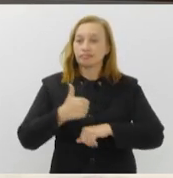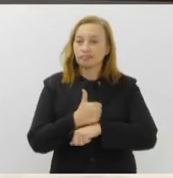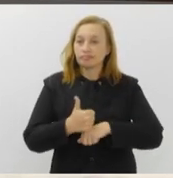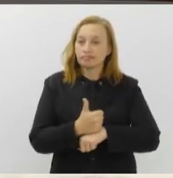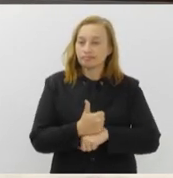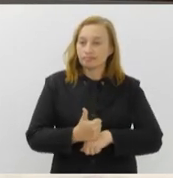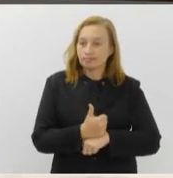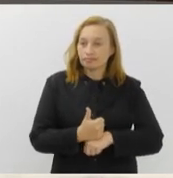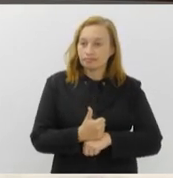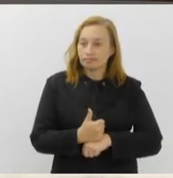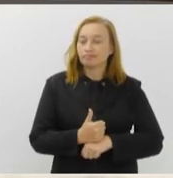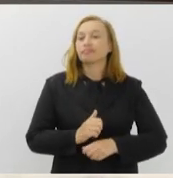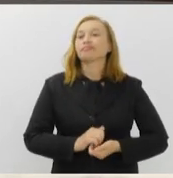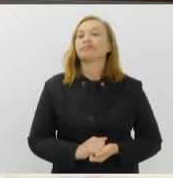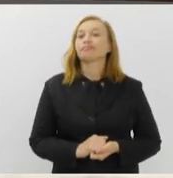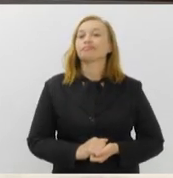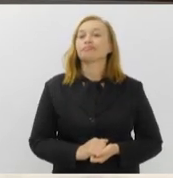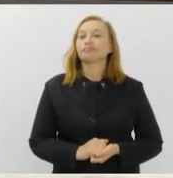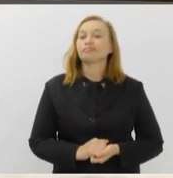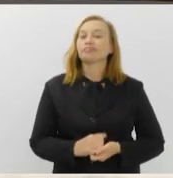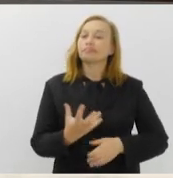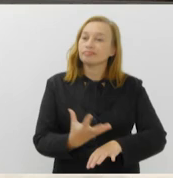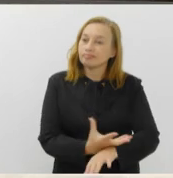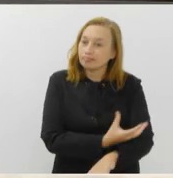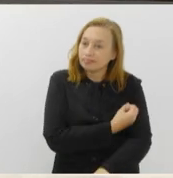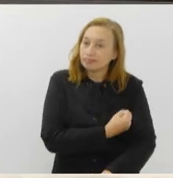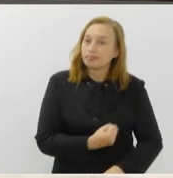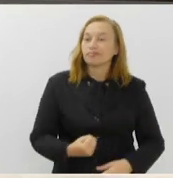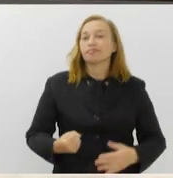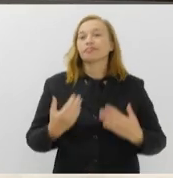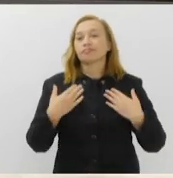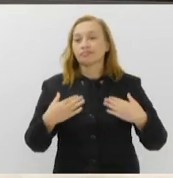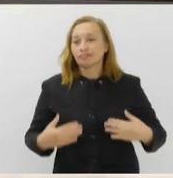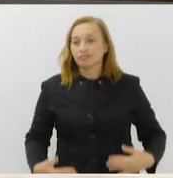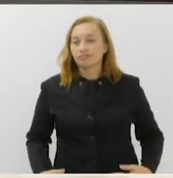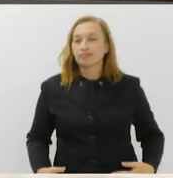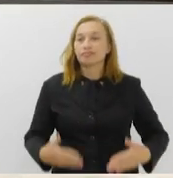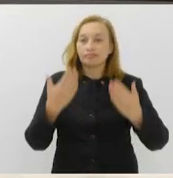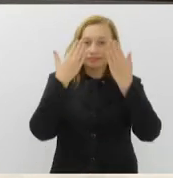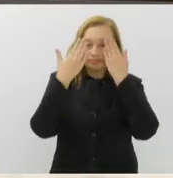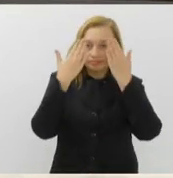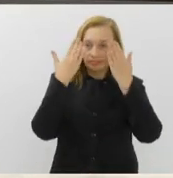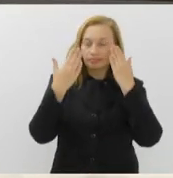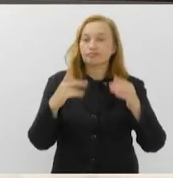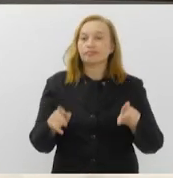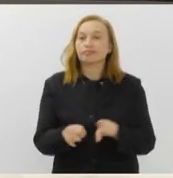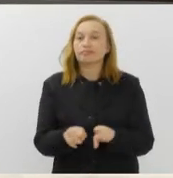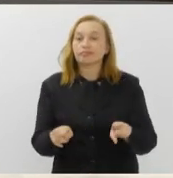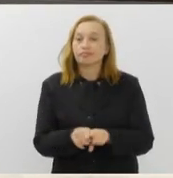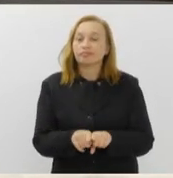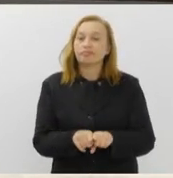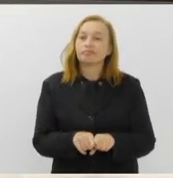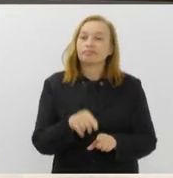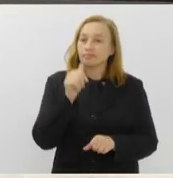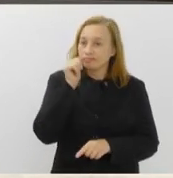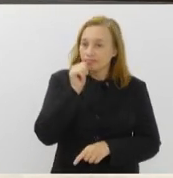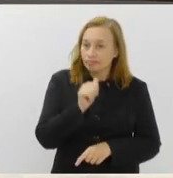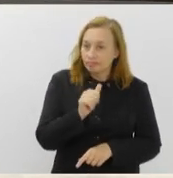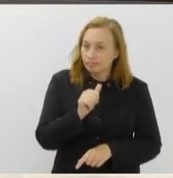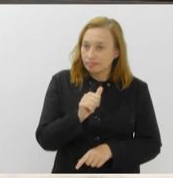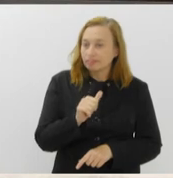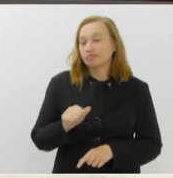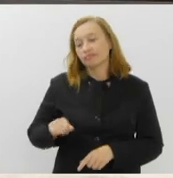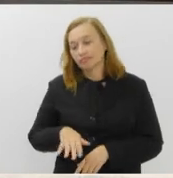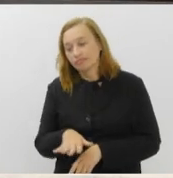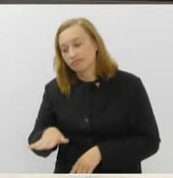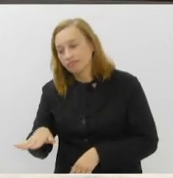sua plenitude emocional, física e psíquica, que também, assim como as mulheres da